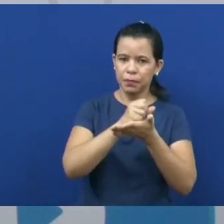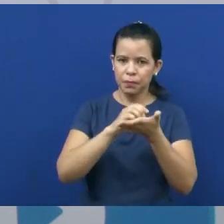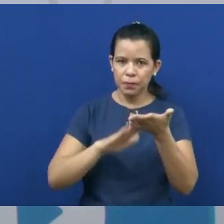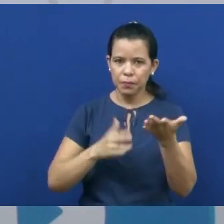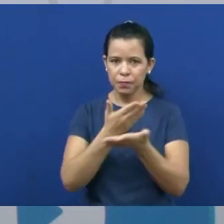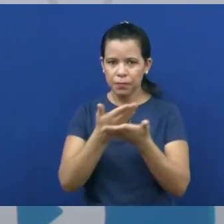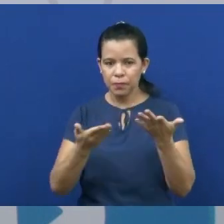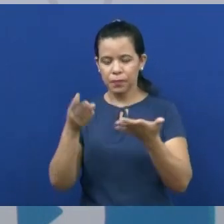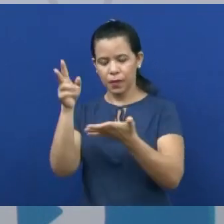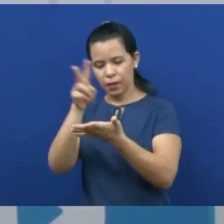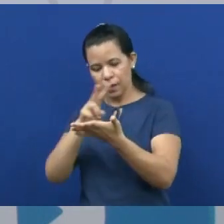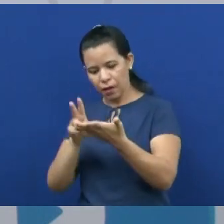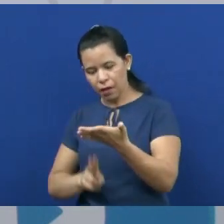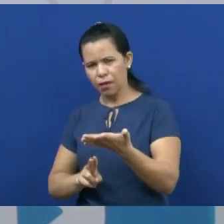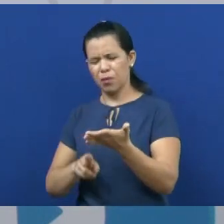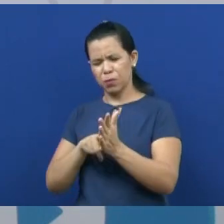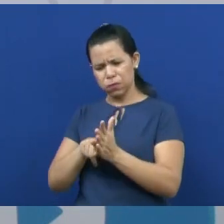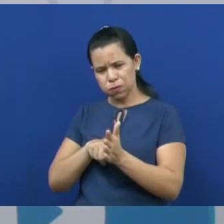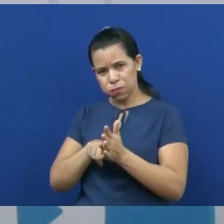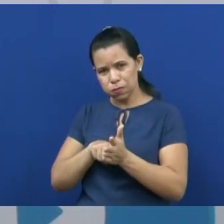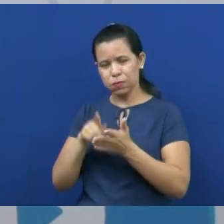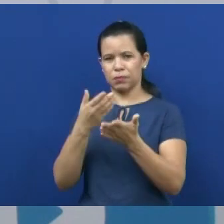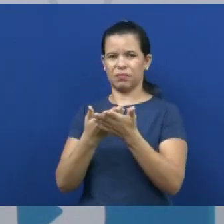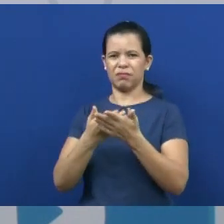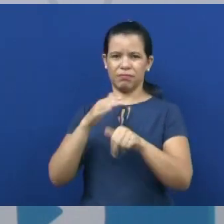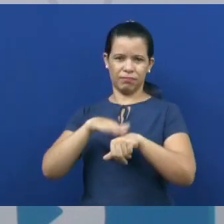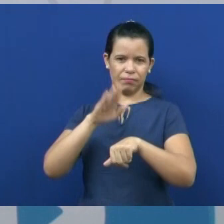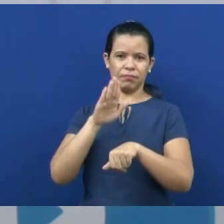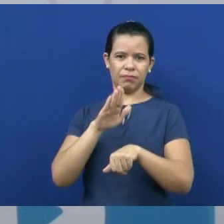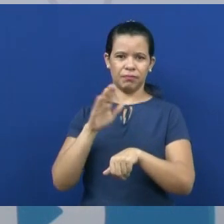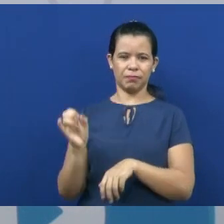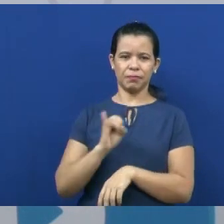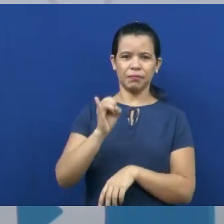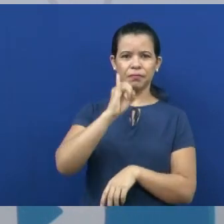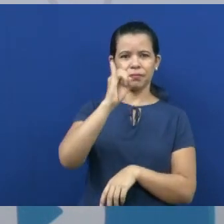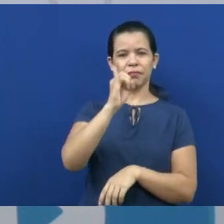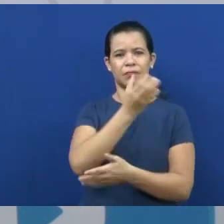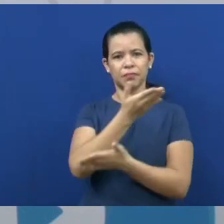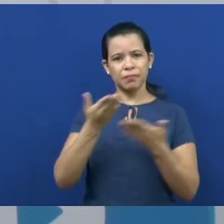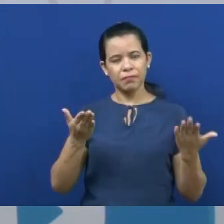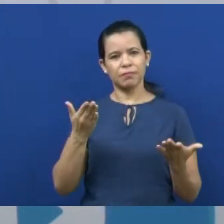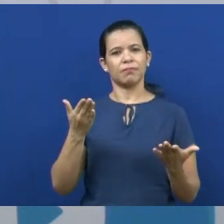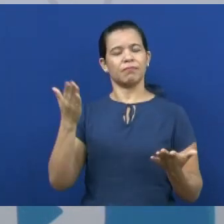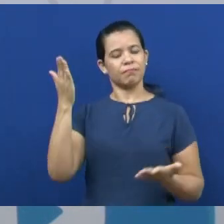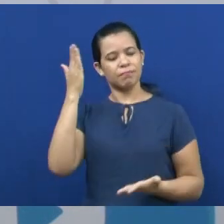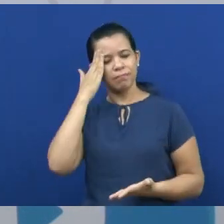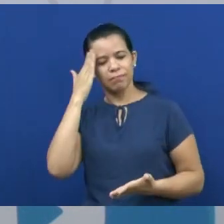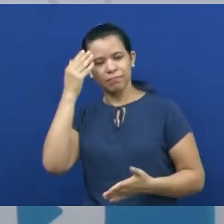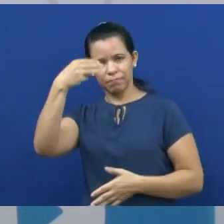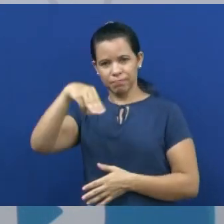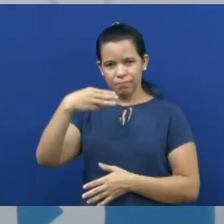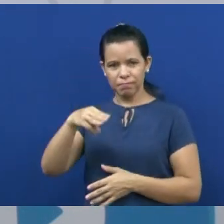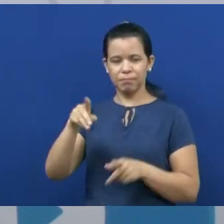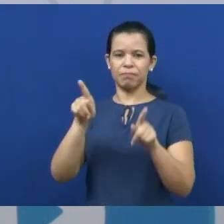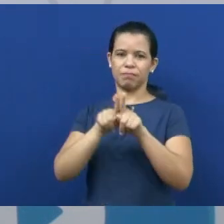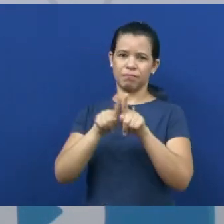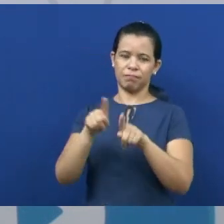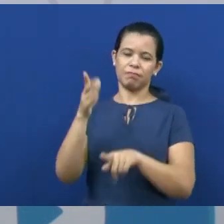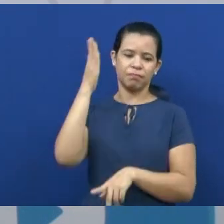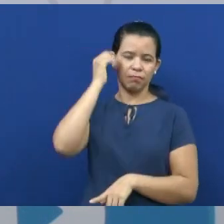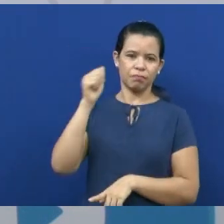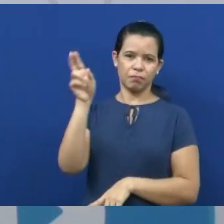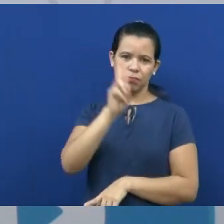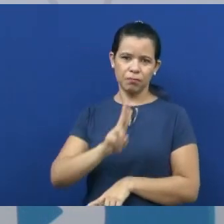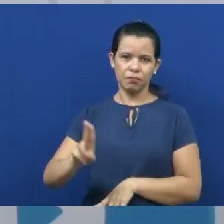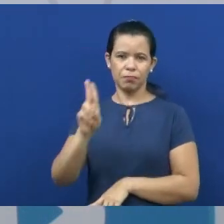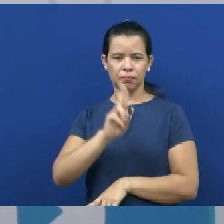se aprofundem, estudem. É muito importante o conhecimento matemático e saber aplicar no nosso dia a